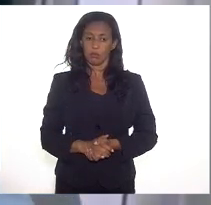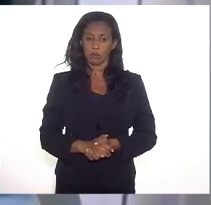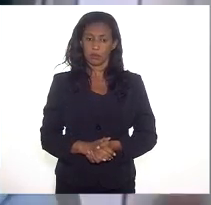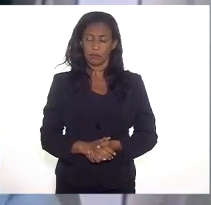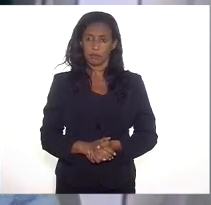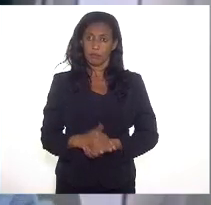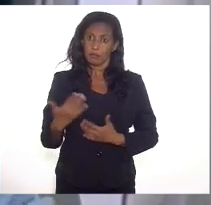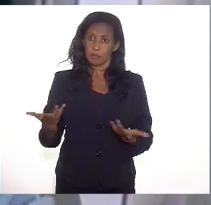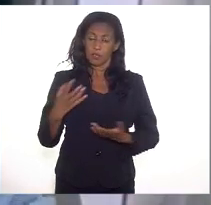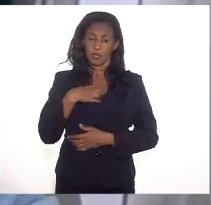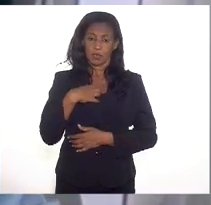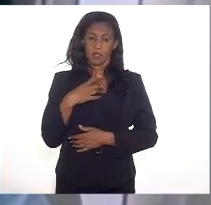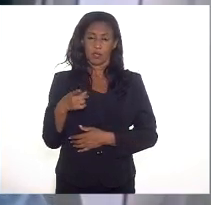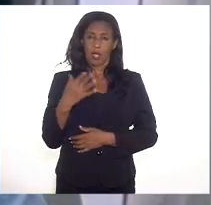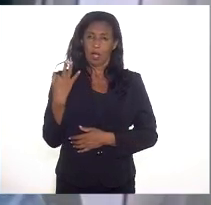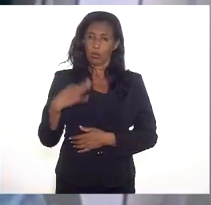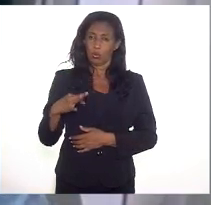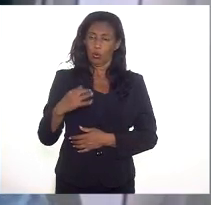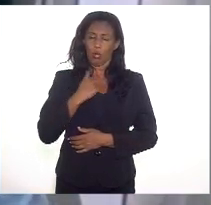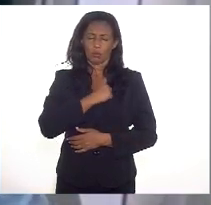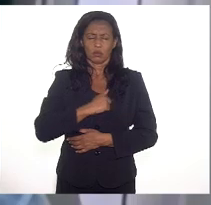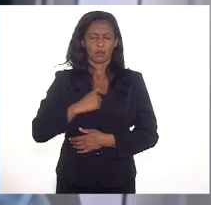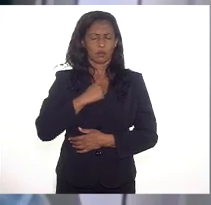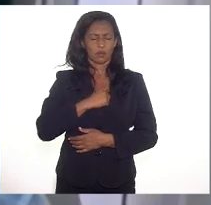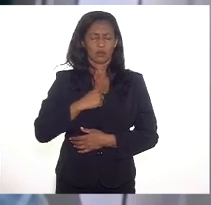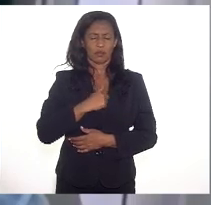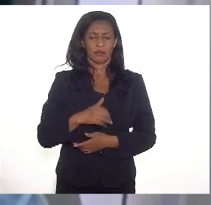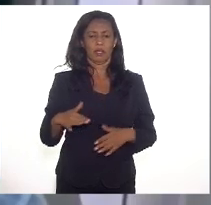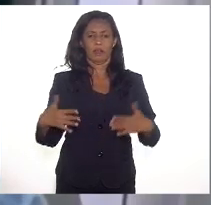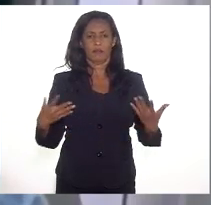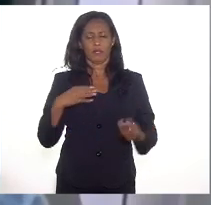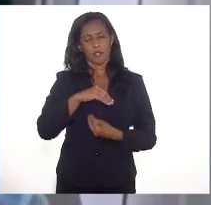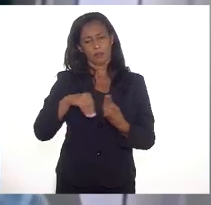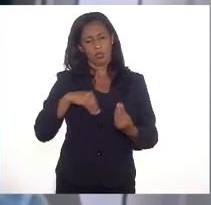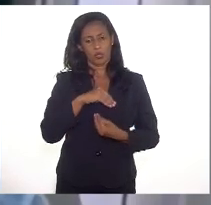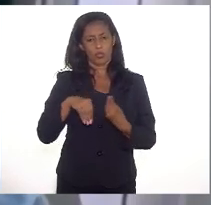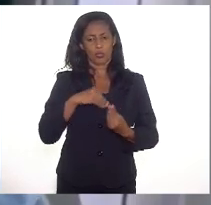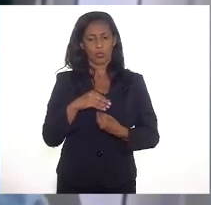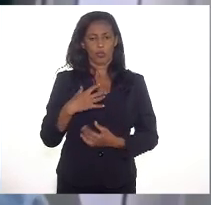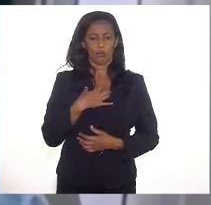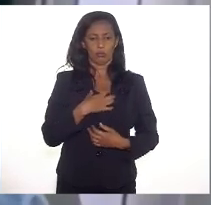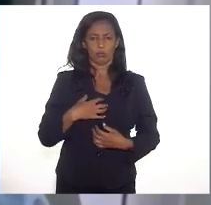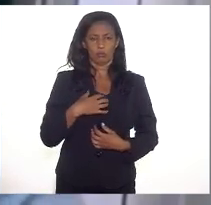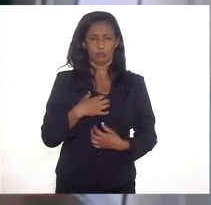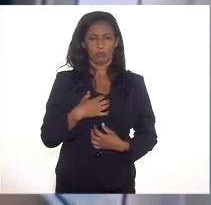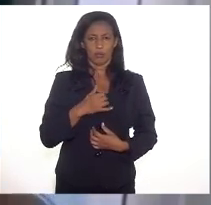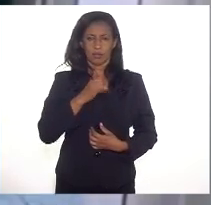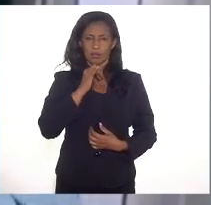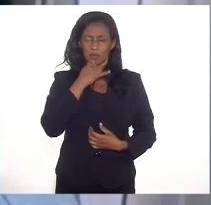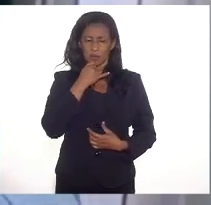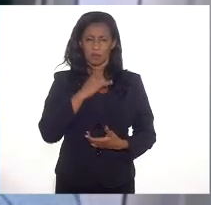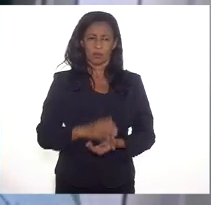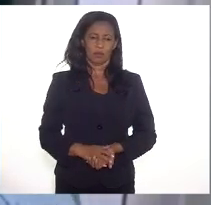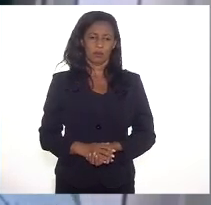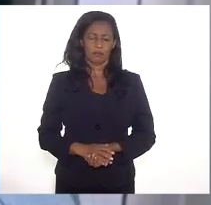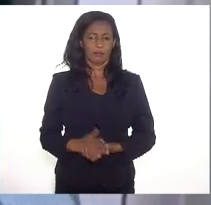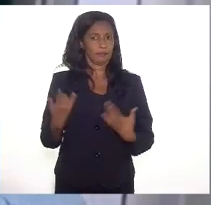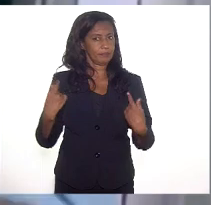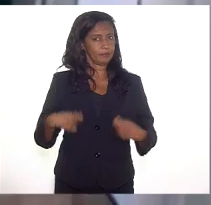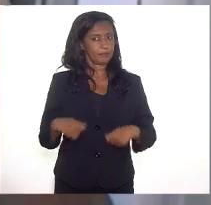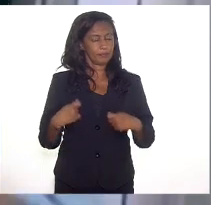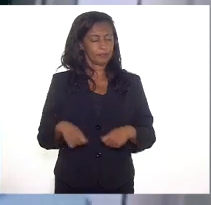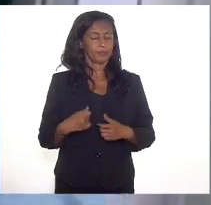nesse sentido, a dor, a saudade, enfim, se misturam com esse sentimento de indignação. E é preciso, deputada Marta